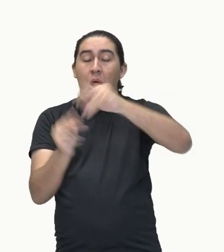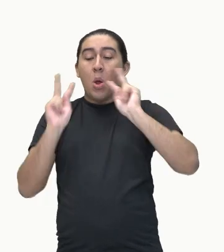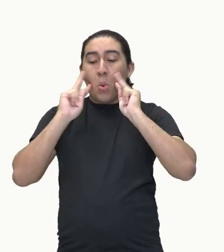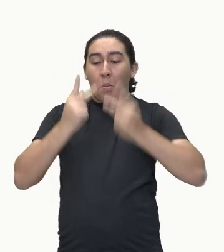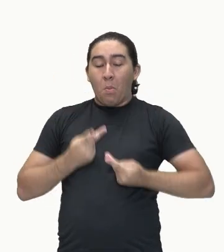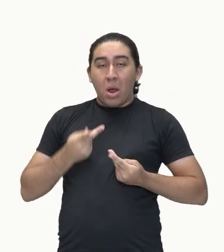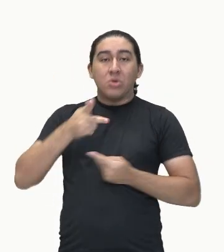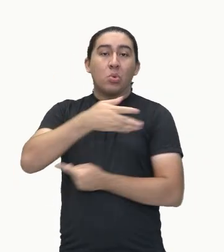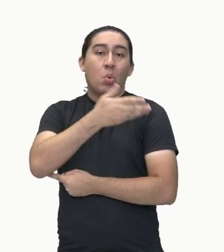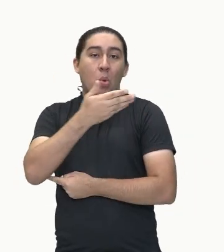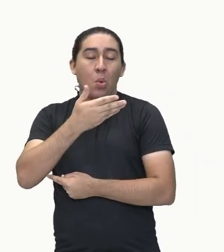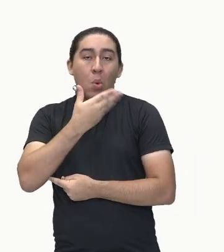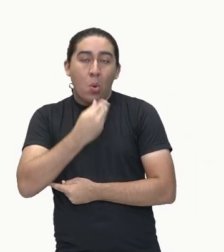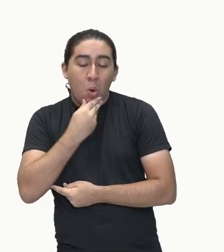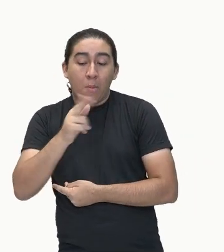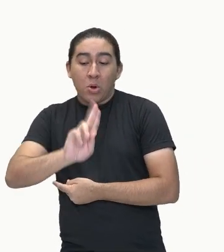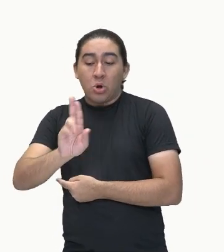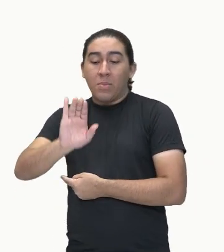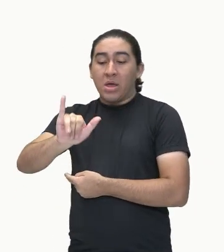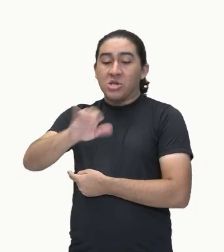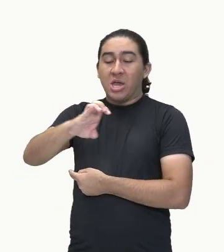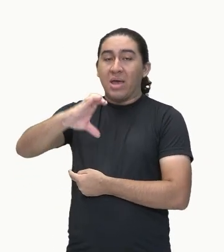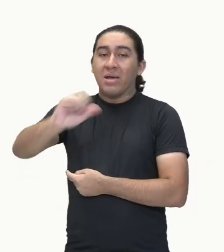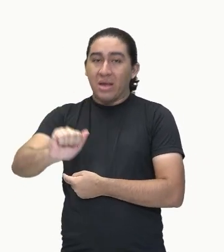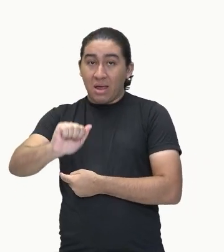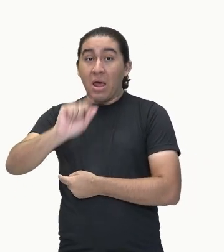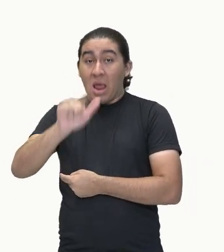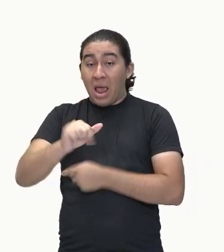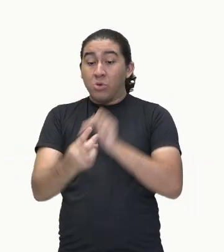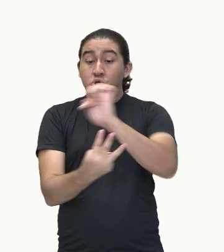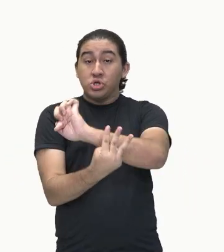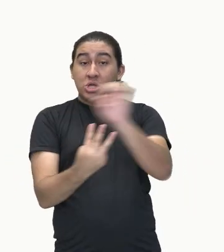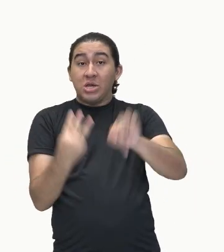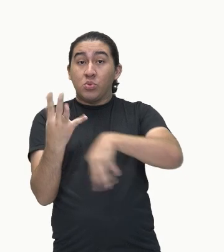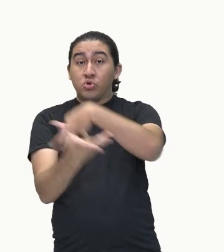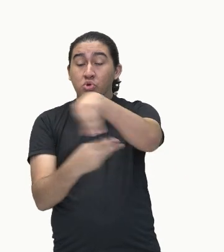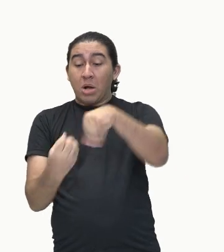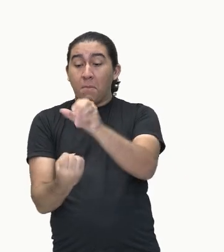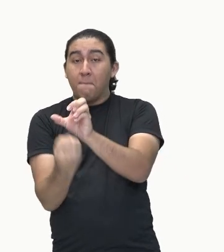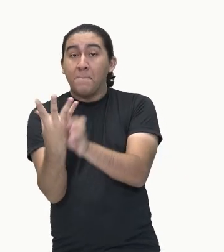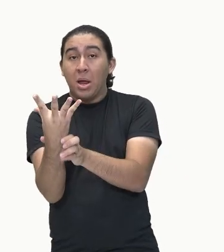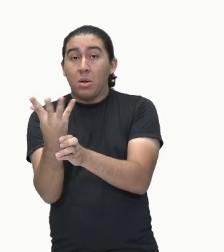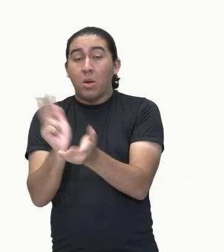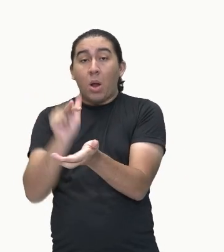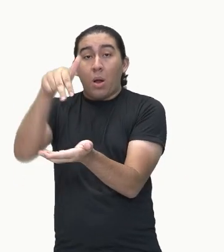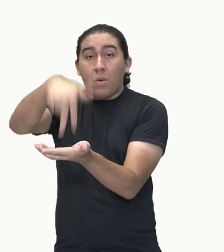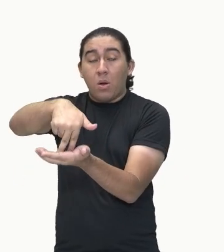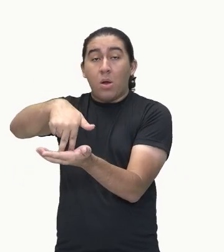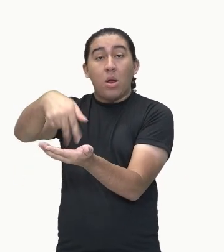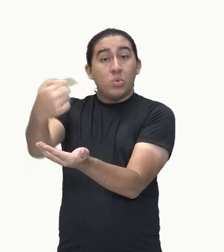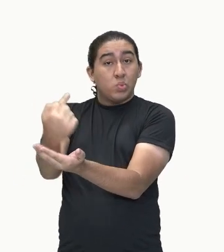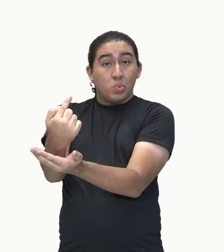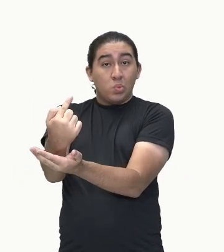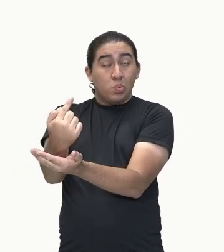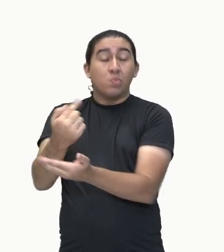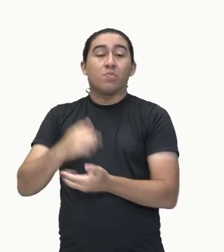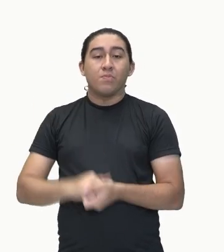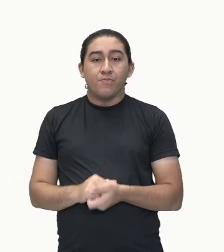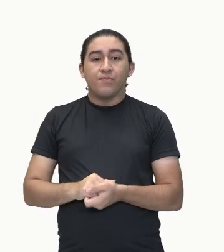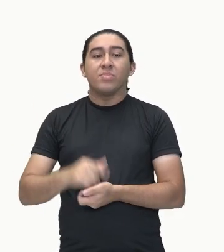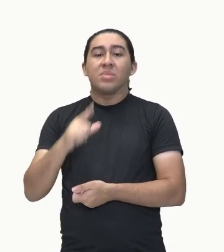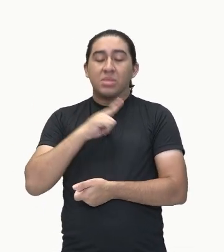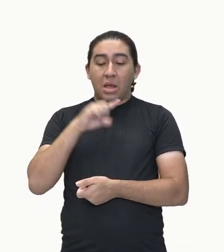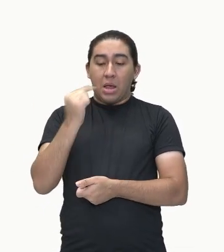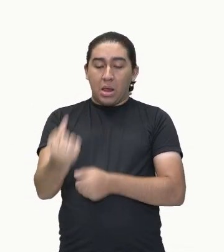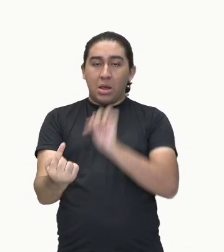dessa mistura. Então, percebam que nós temos aí exatamente essa mistura, o Jeca